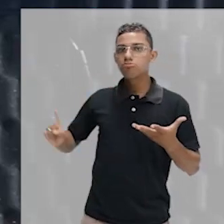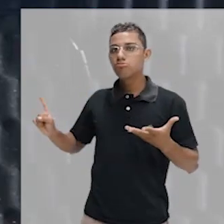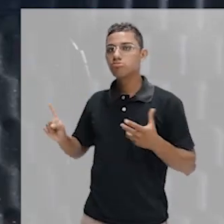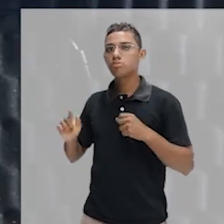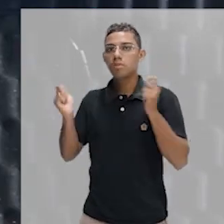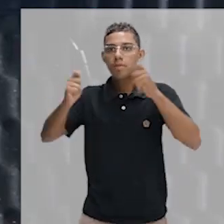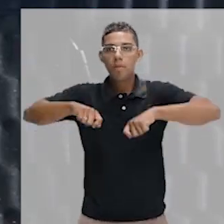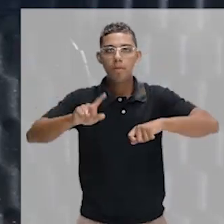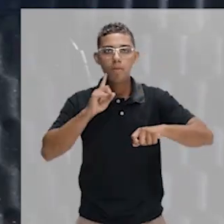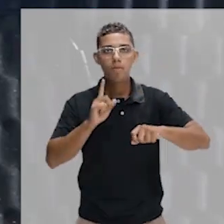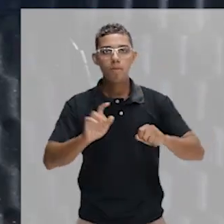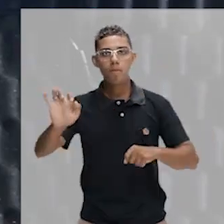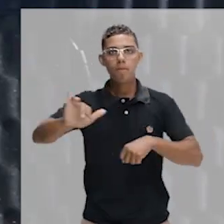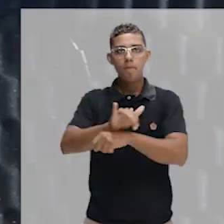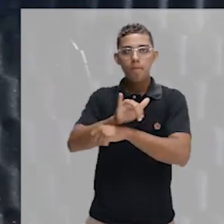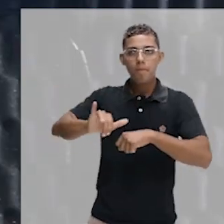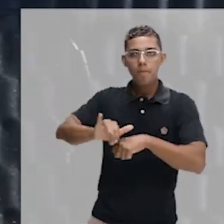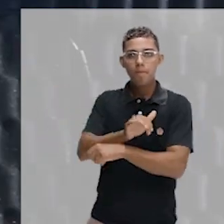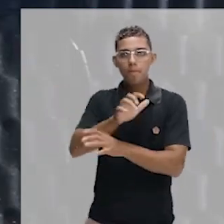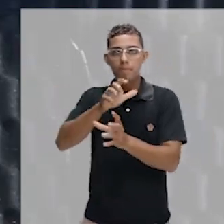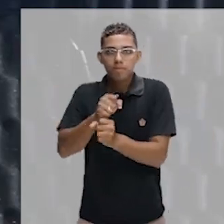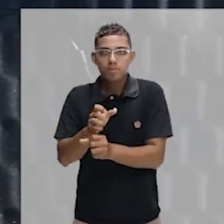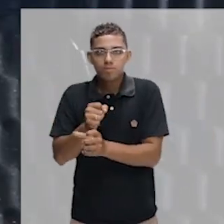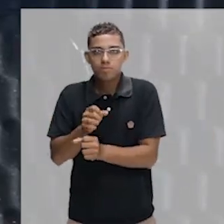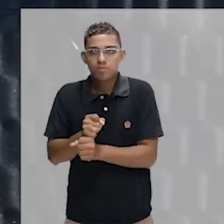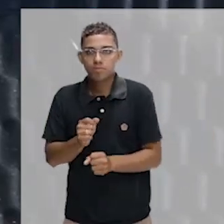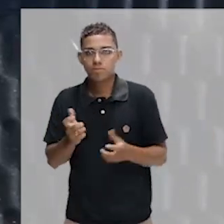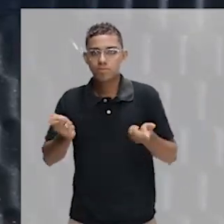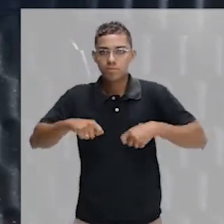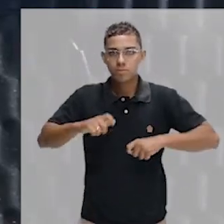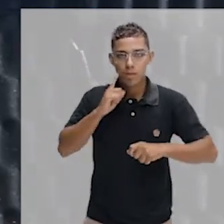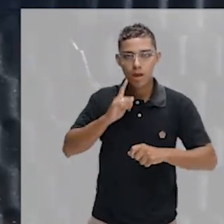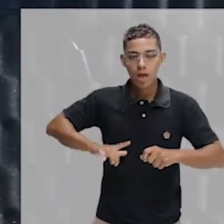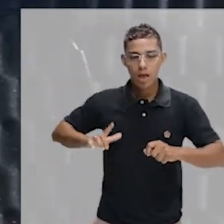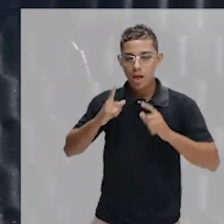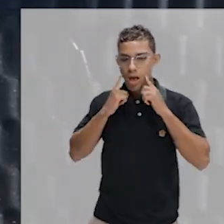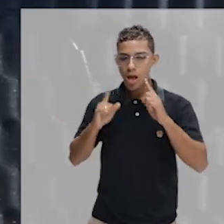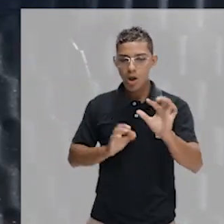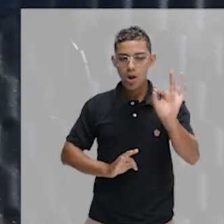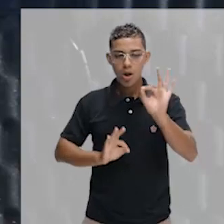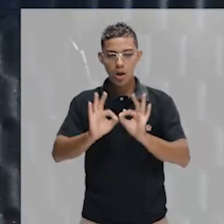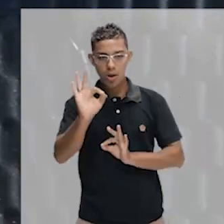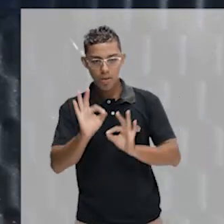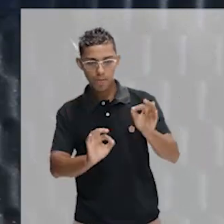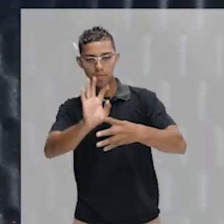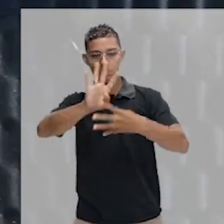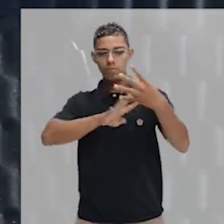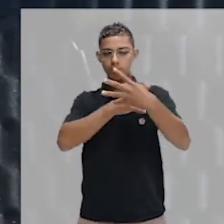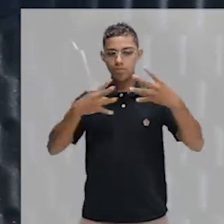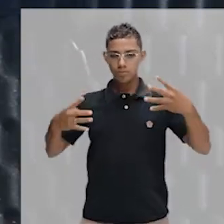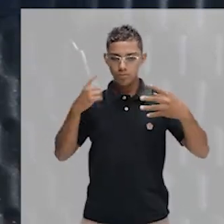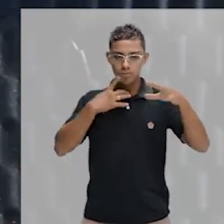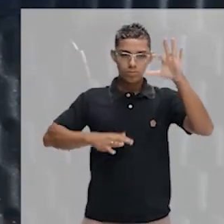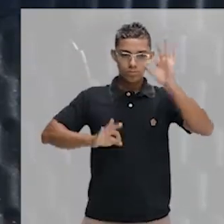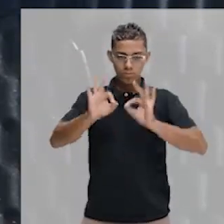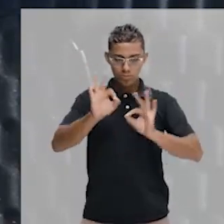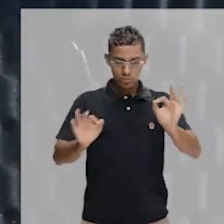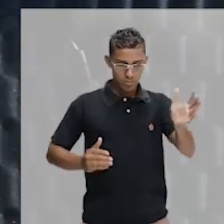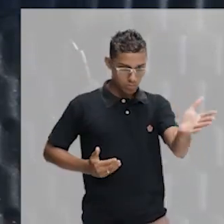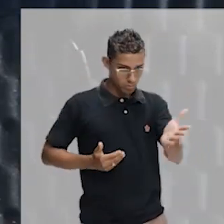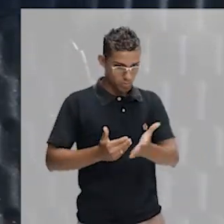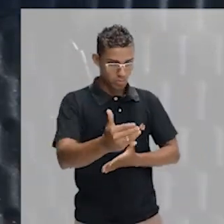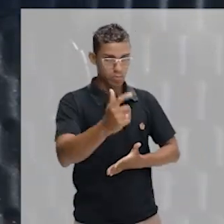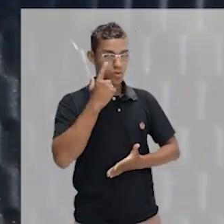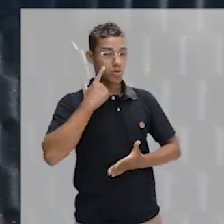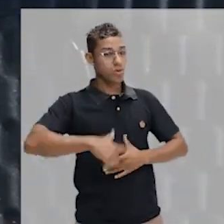que eu preciso fazer uma estratégia de cálculo tá E aí eu vou já vou montar aqui nossa tabela suporte aonde inicialmente